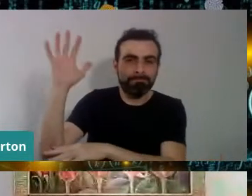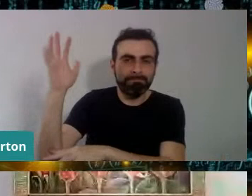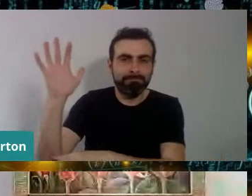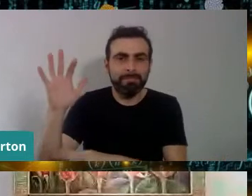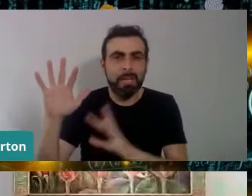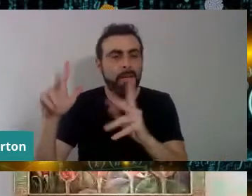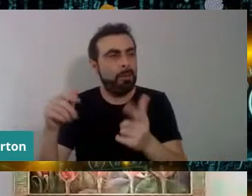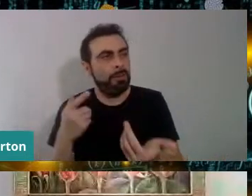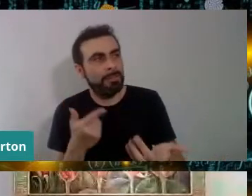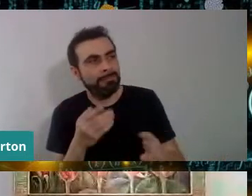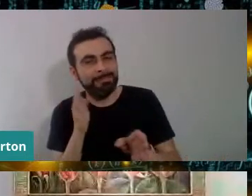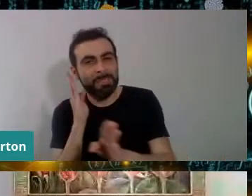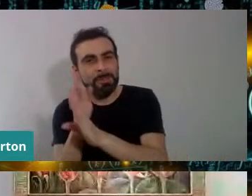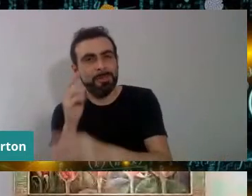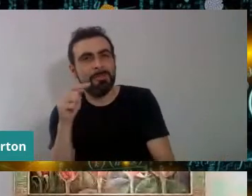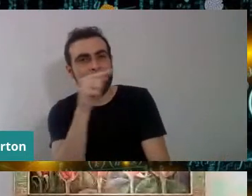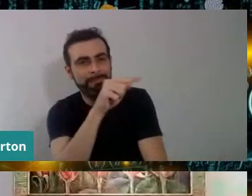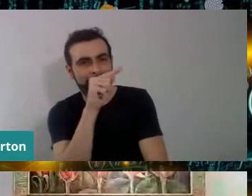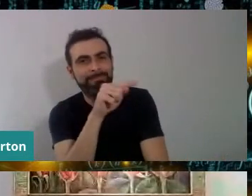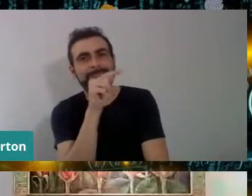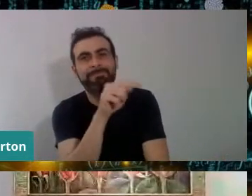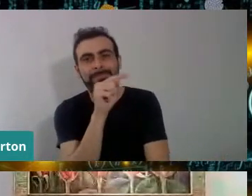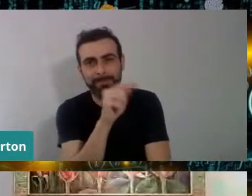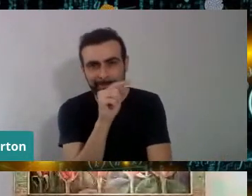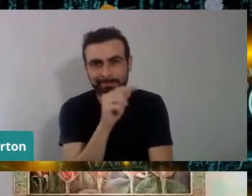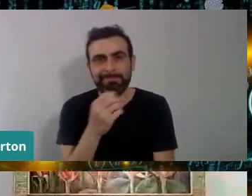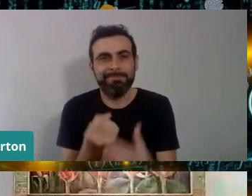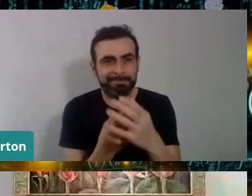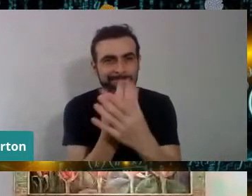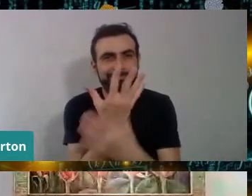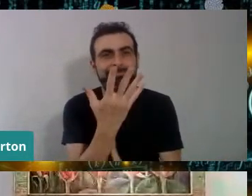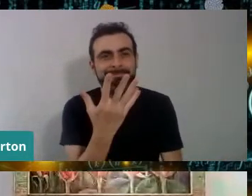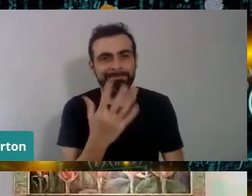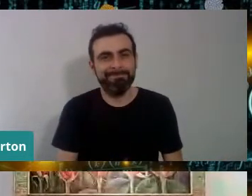descobrindo, então, quem foi o autor da arte, né?